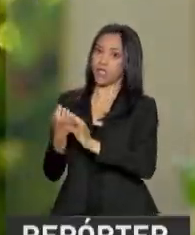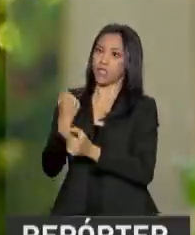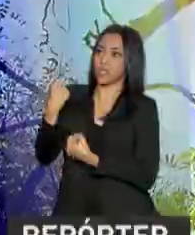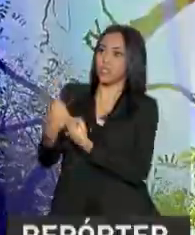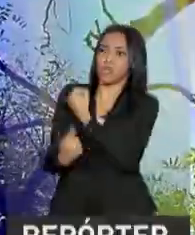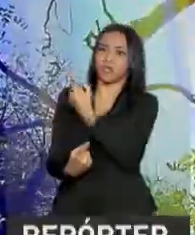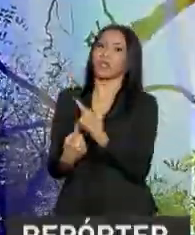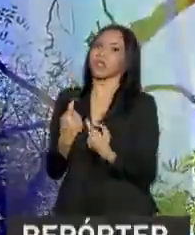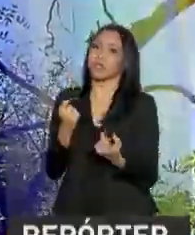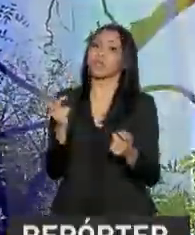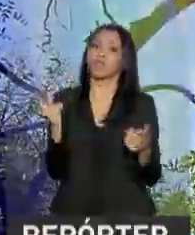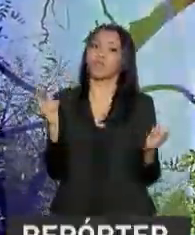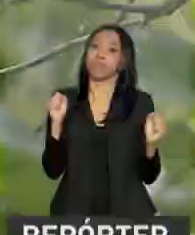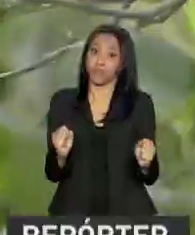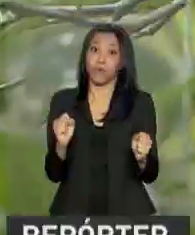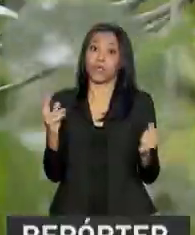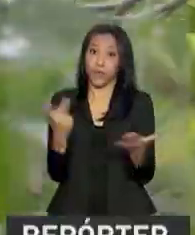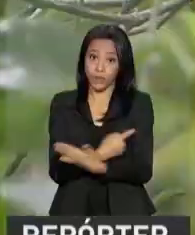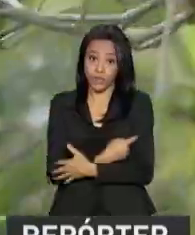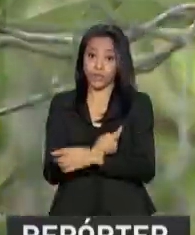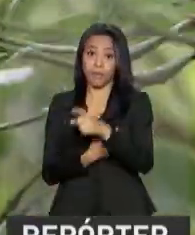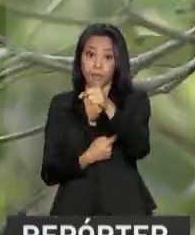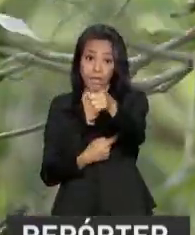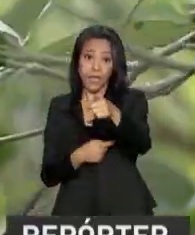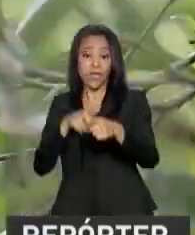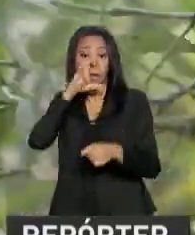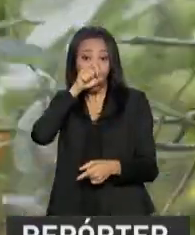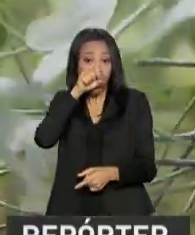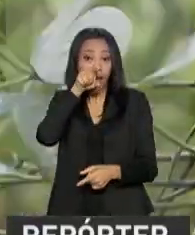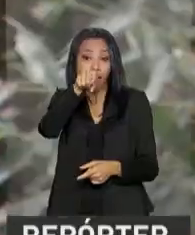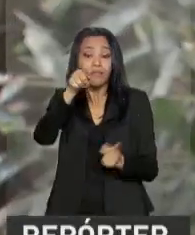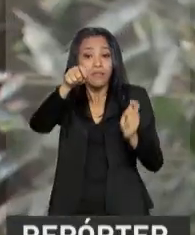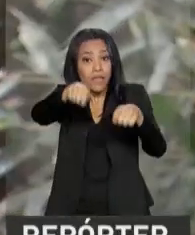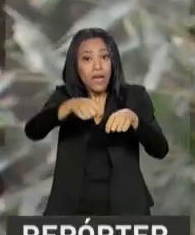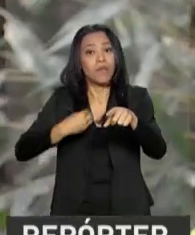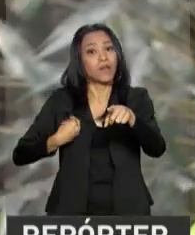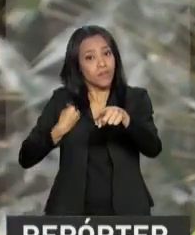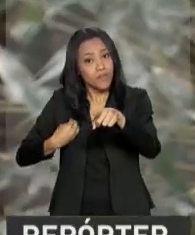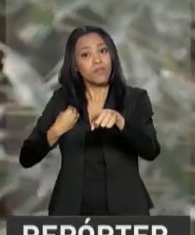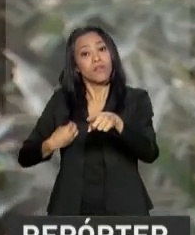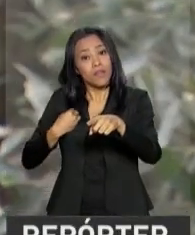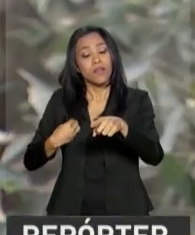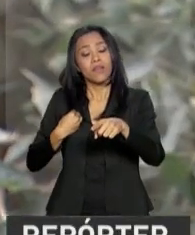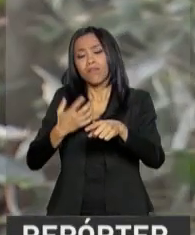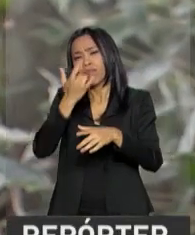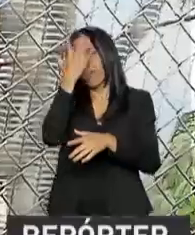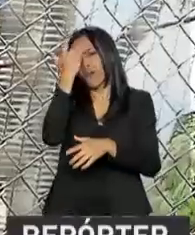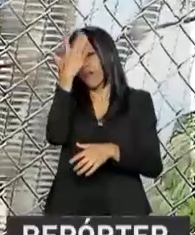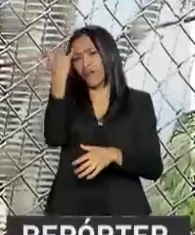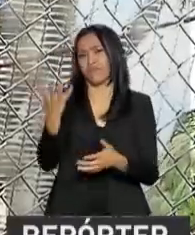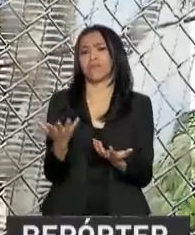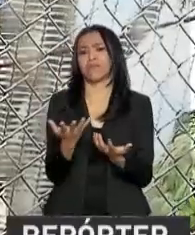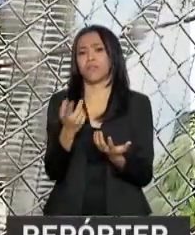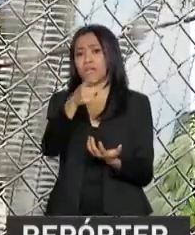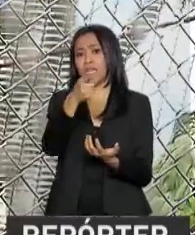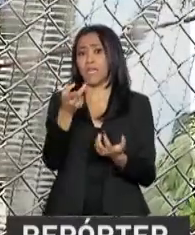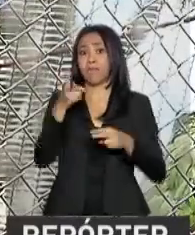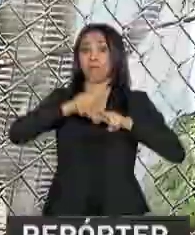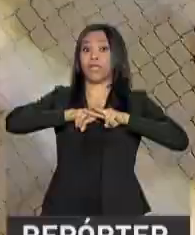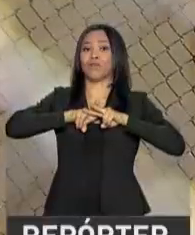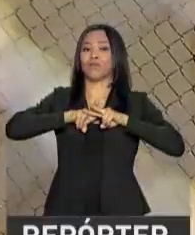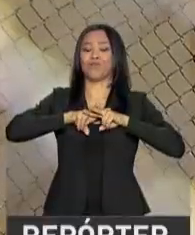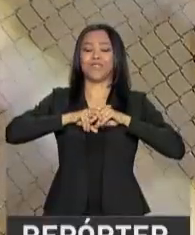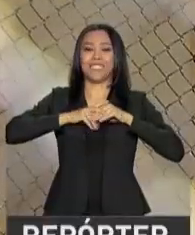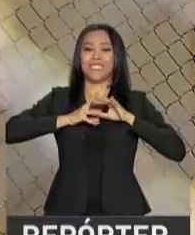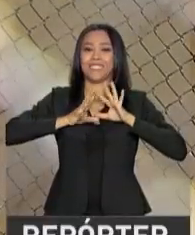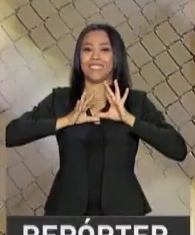disso livre na natureza o papagaio é capaz de sobreviver e se reproduzir com facilidade preso fica refém